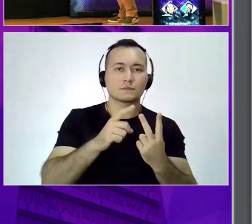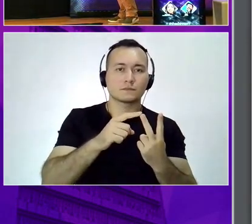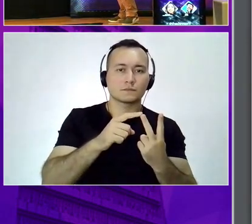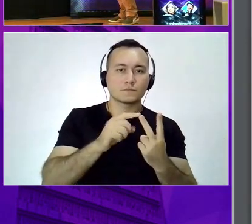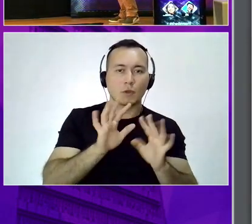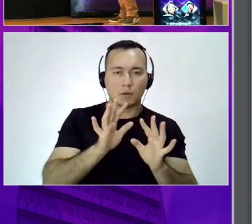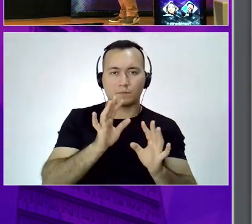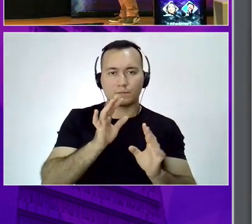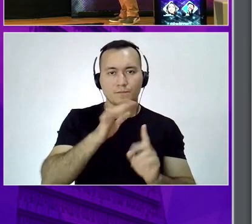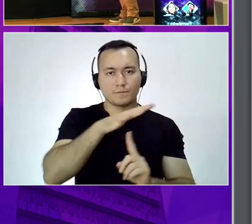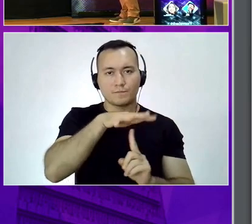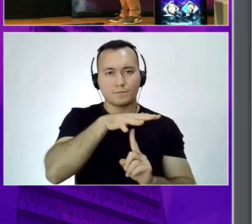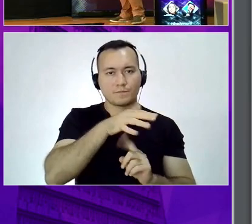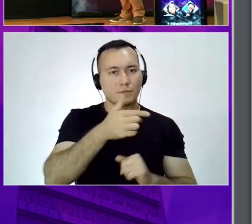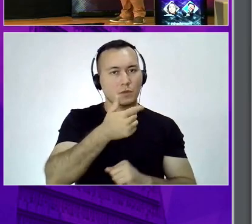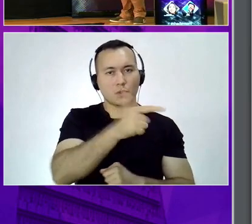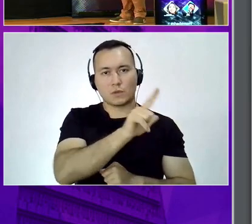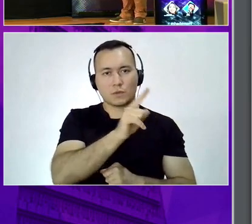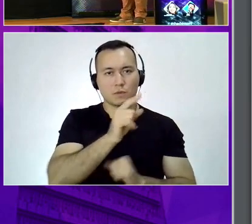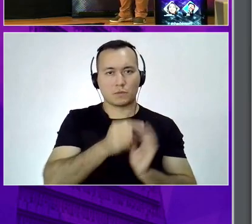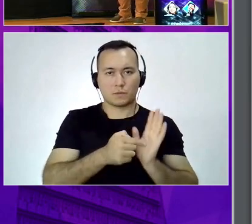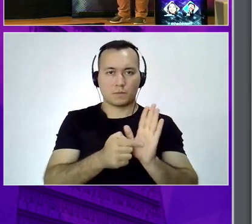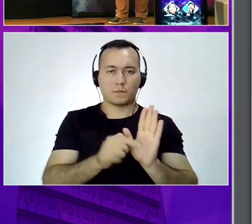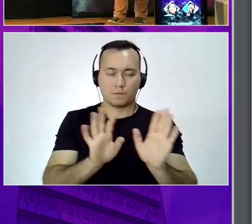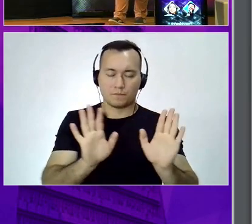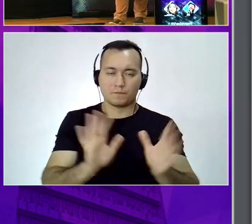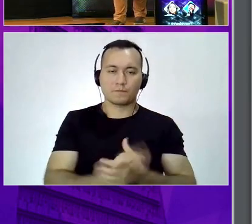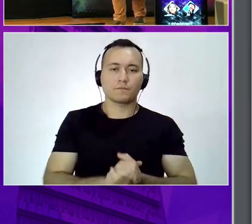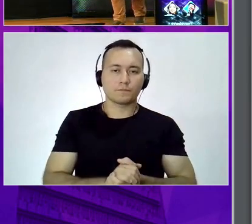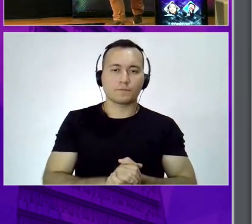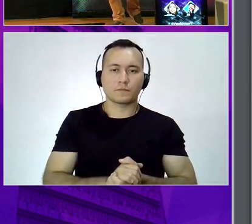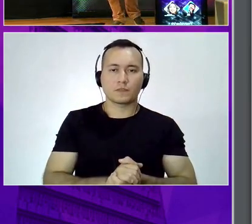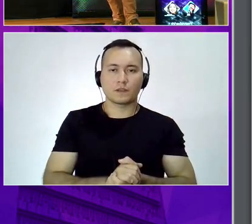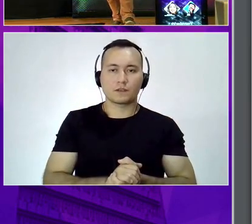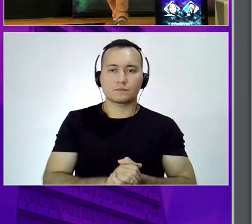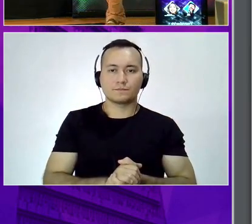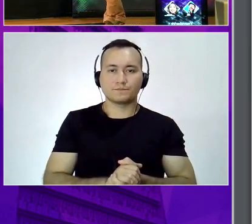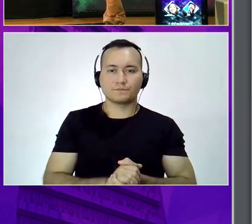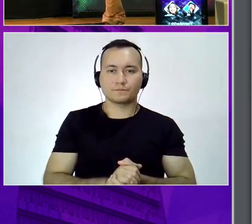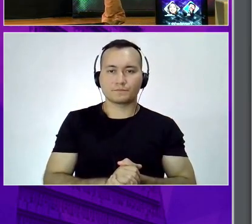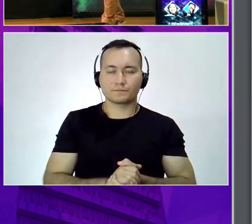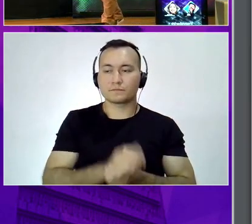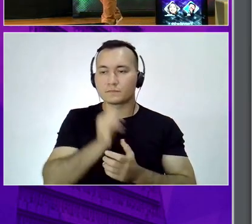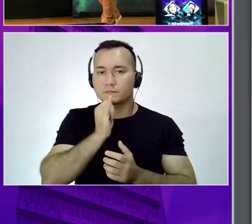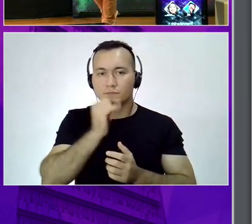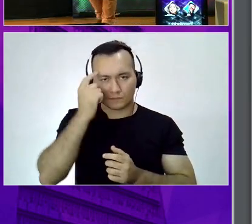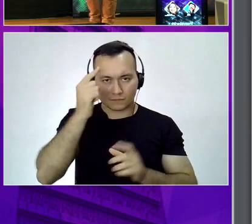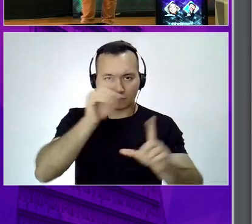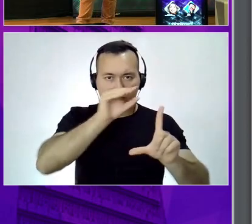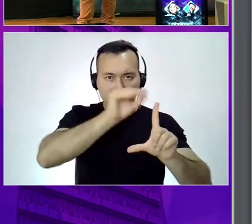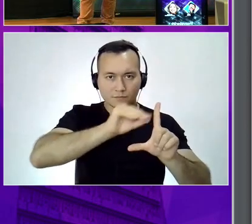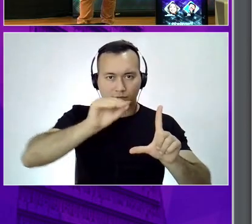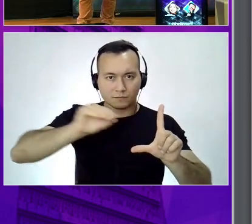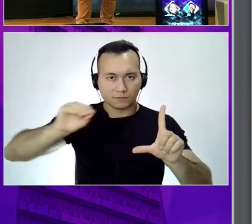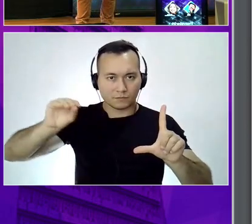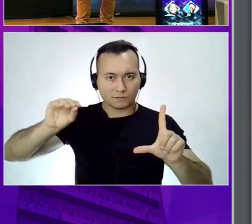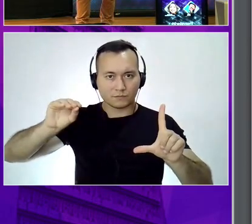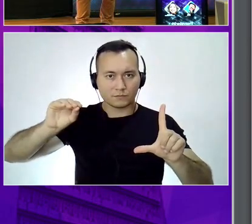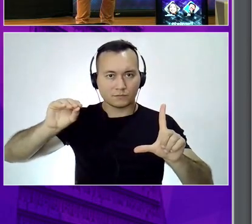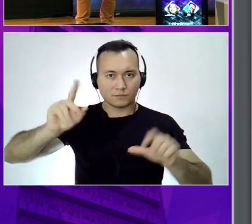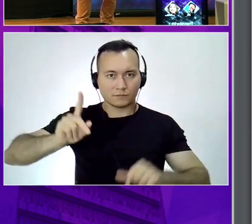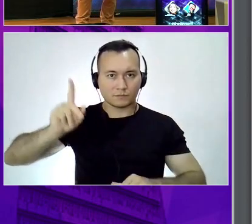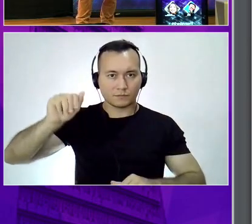Né, nos últimos anos, o modelo de maturidade Kanban, né, e eu não vou aprofundar aqui tanto, né, o